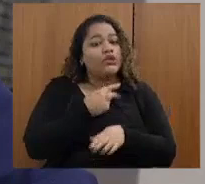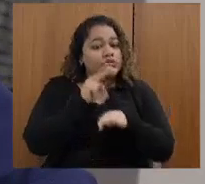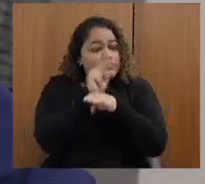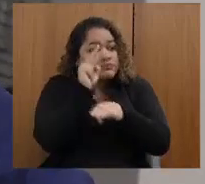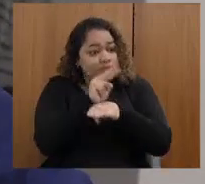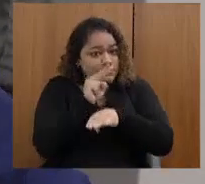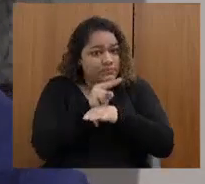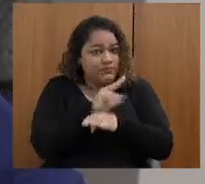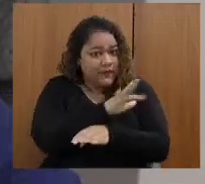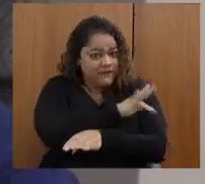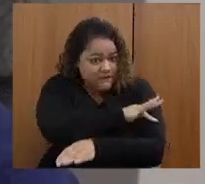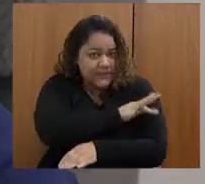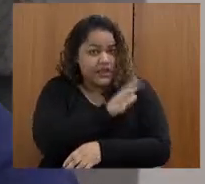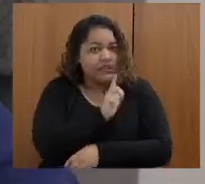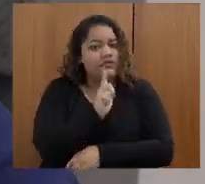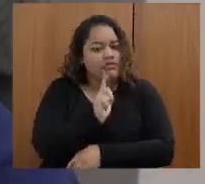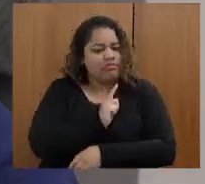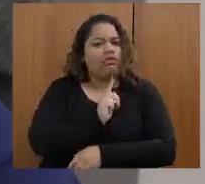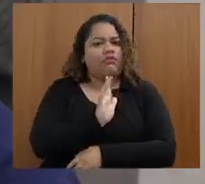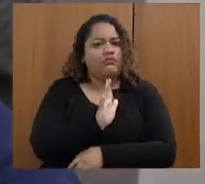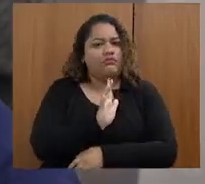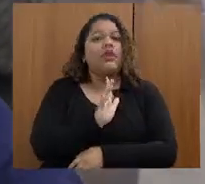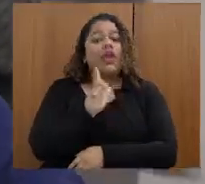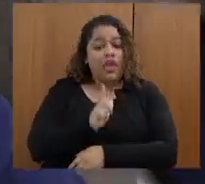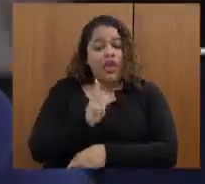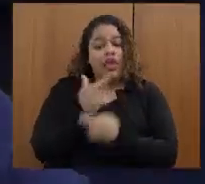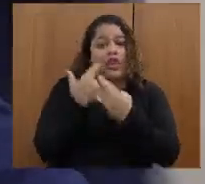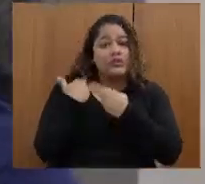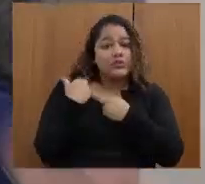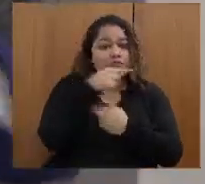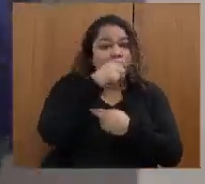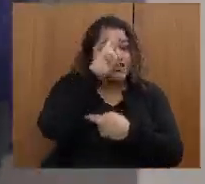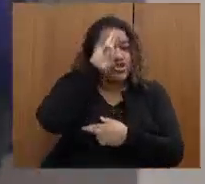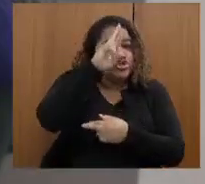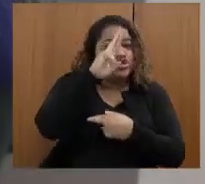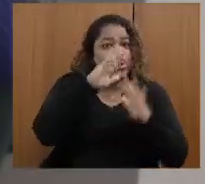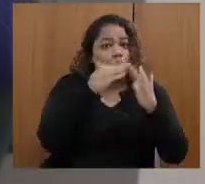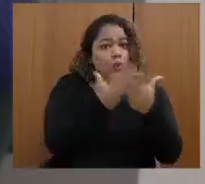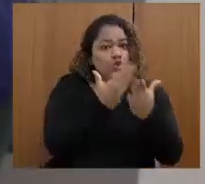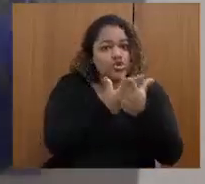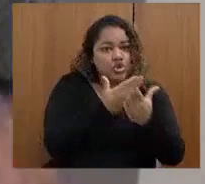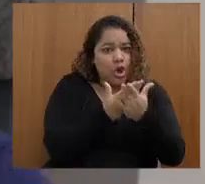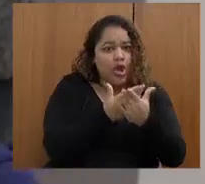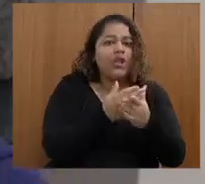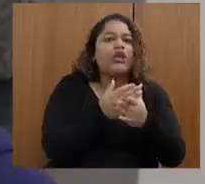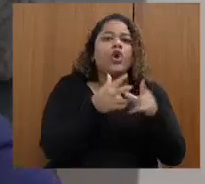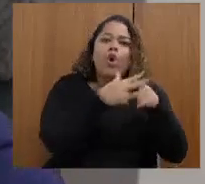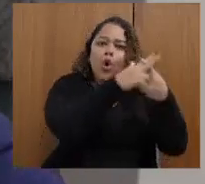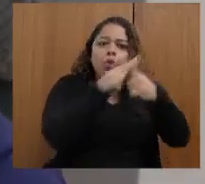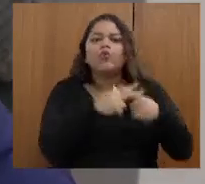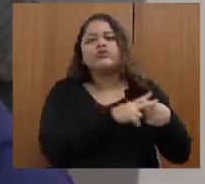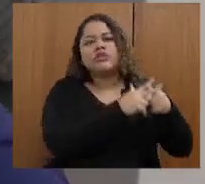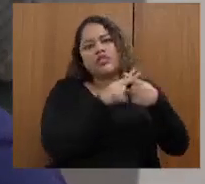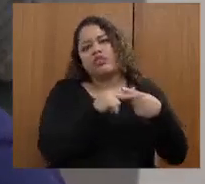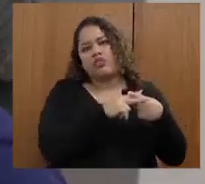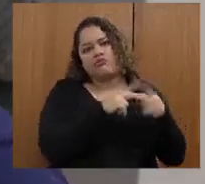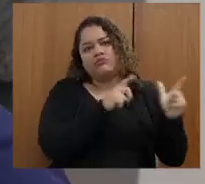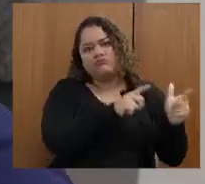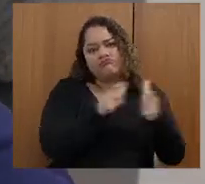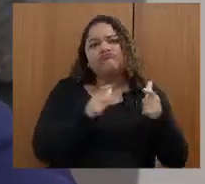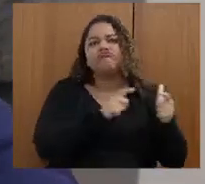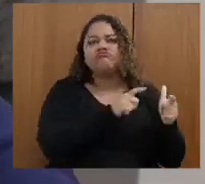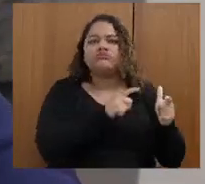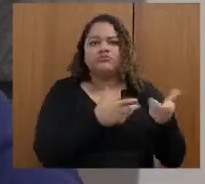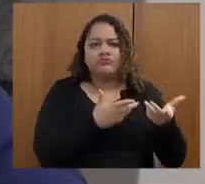escolas é função do diretor escolar fazer adequação desses espaços e os professores que ali